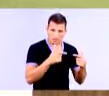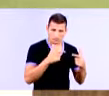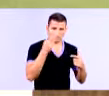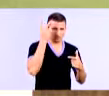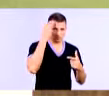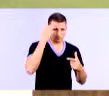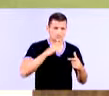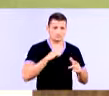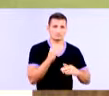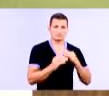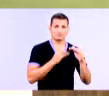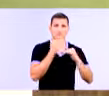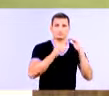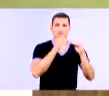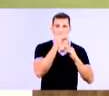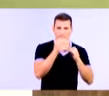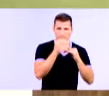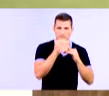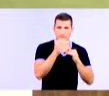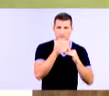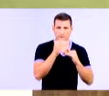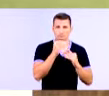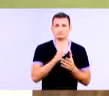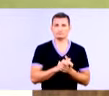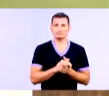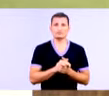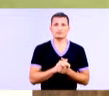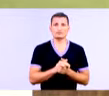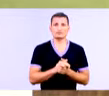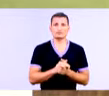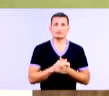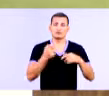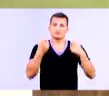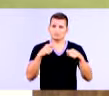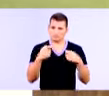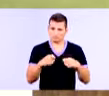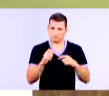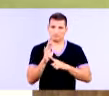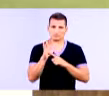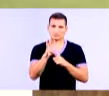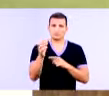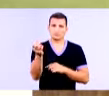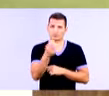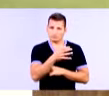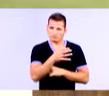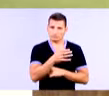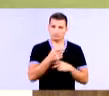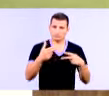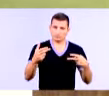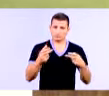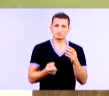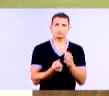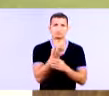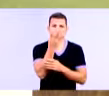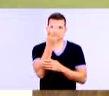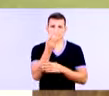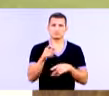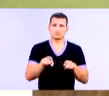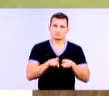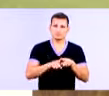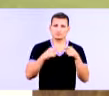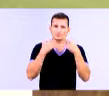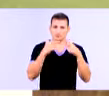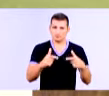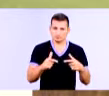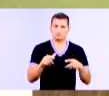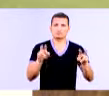para suprir a necessidade de representar novos elementos que estão acontecendo, que estão surgindo, também as linguagens